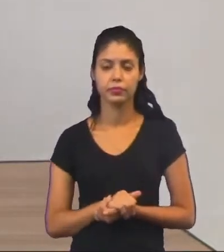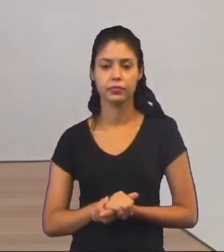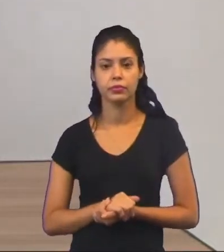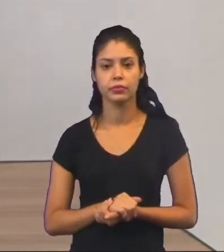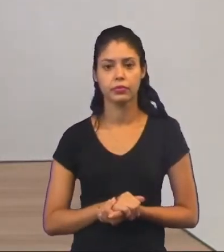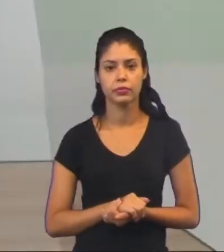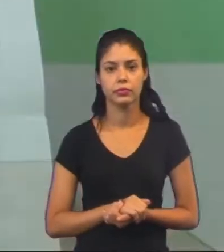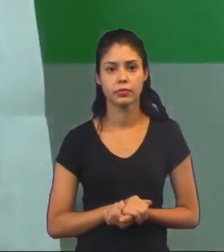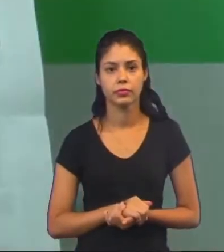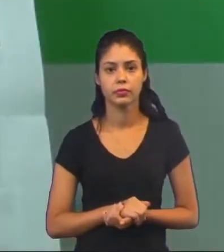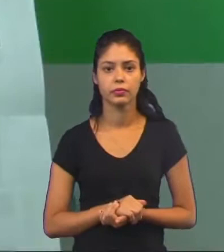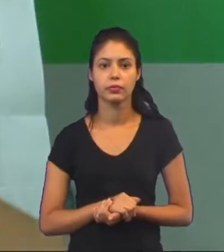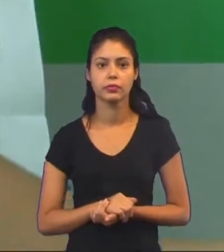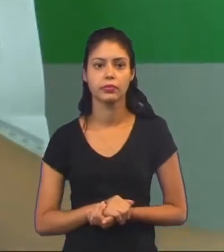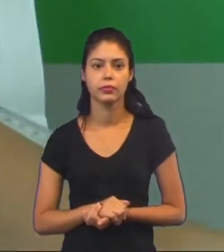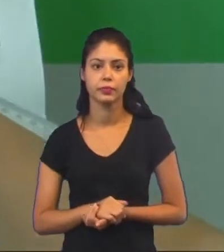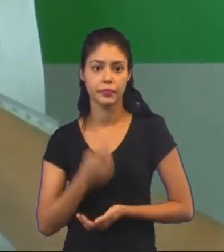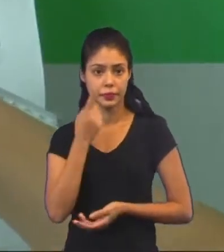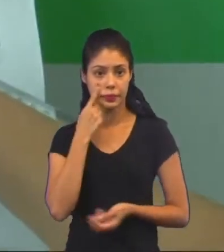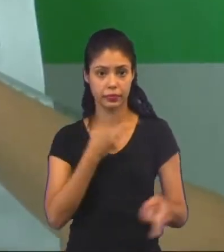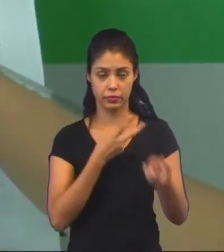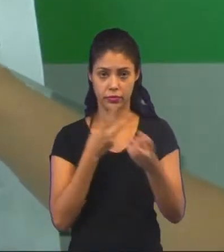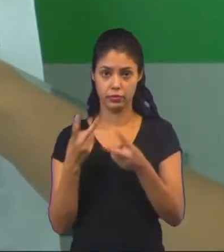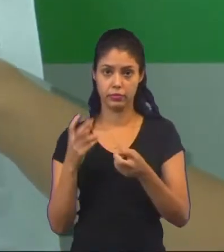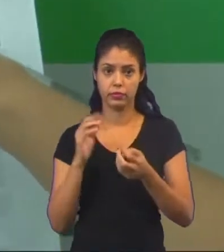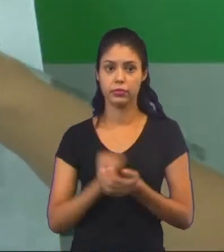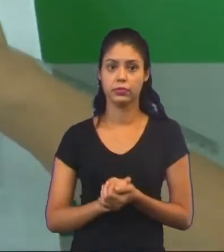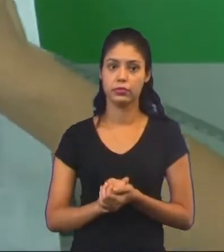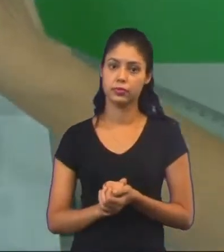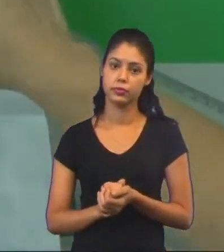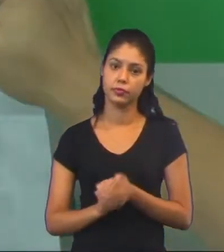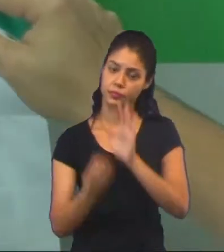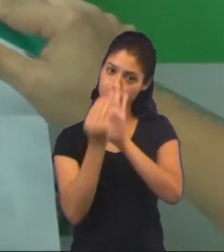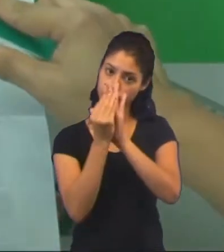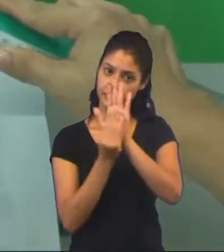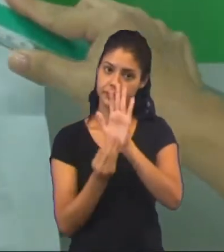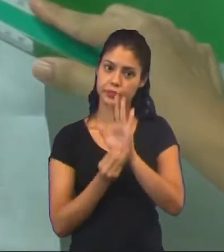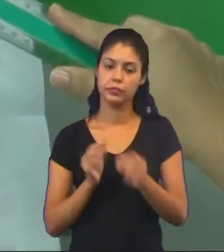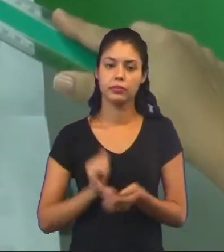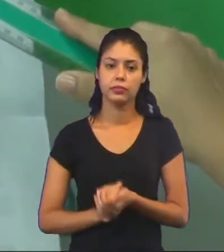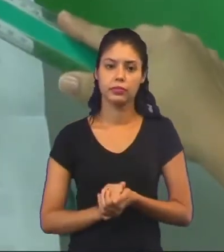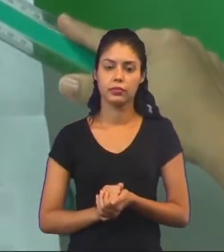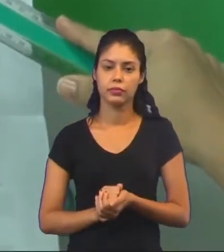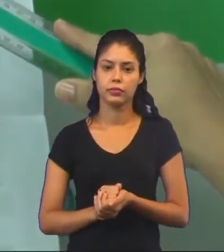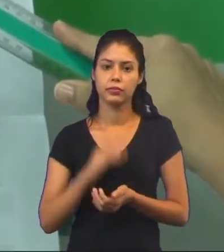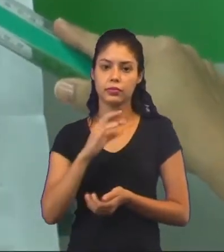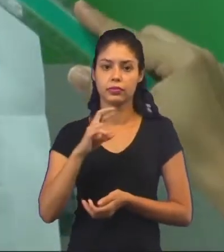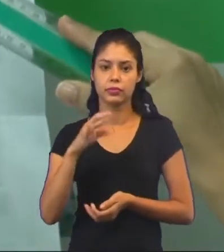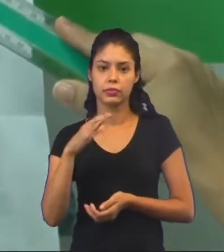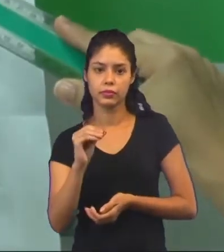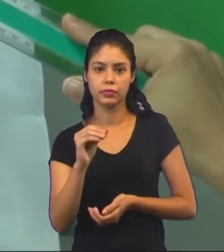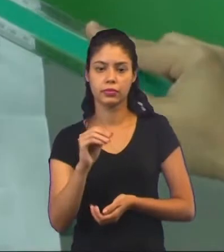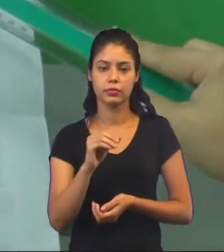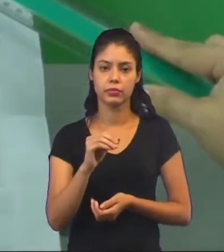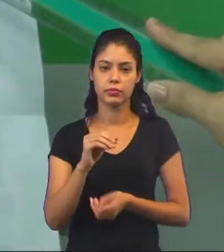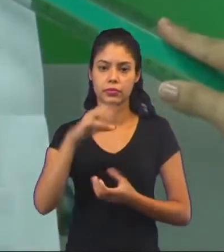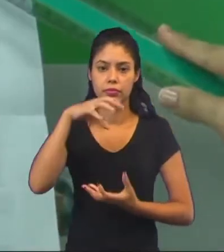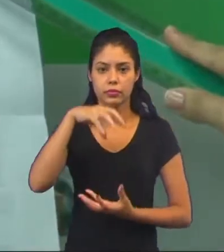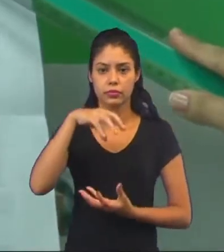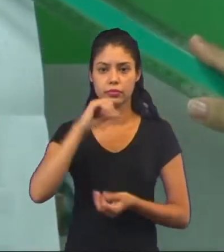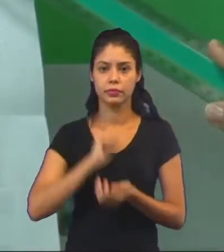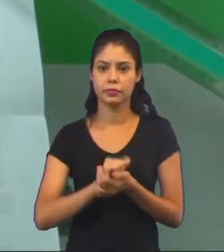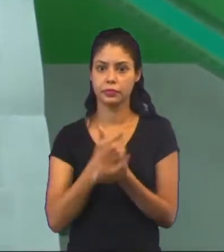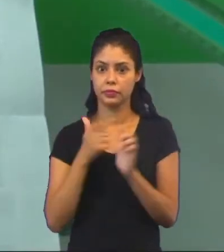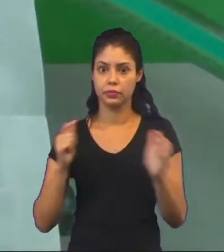fazer a leitura juntos. Observem então a receita aqui. Creme de abacaxi. Um